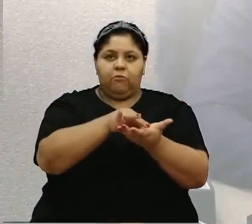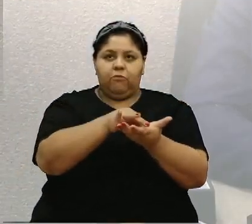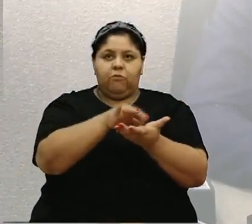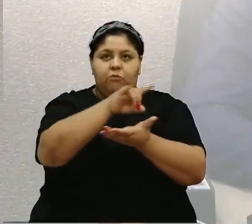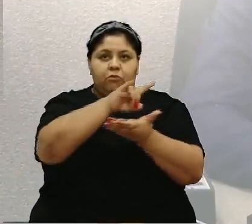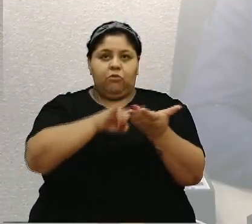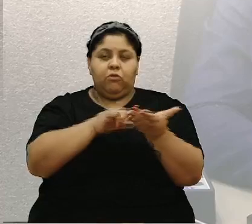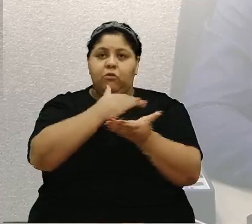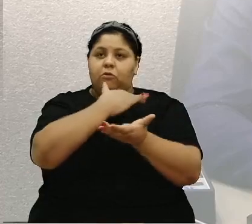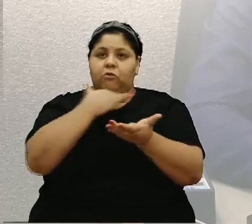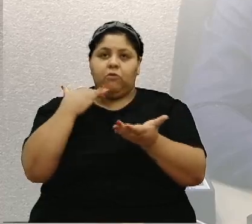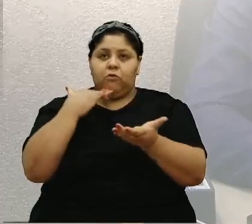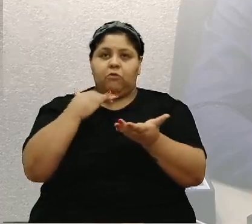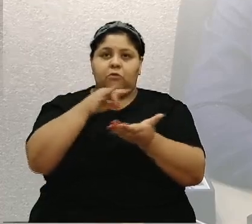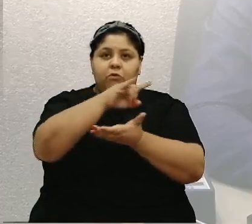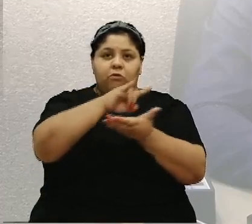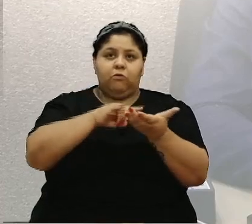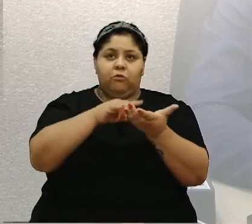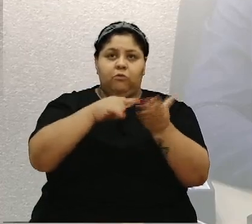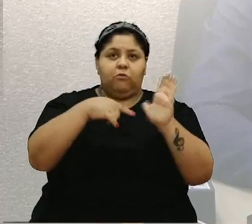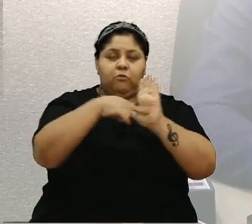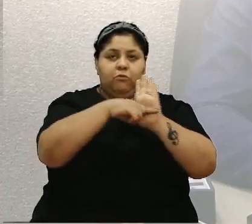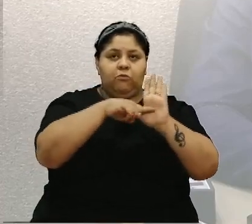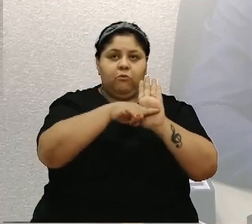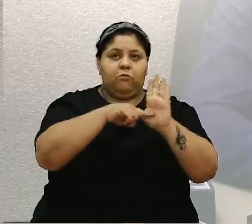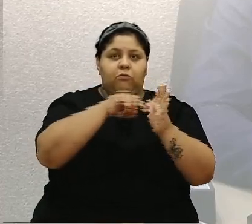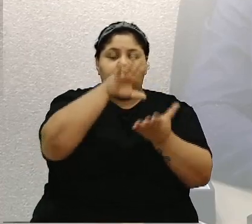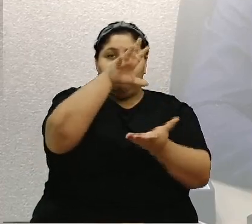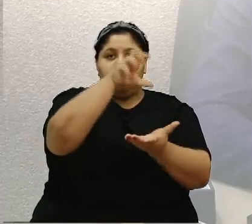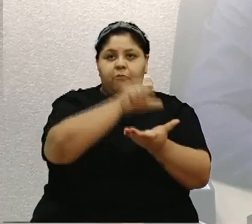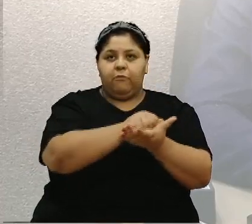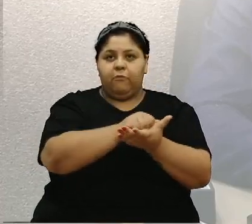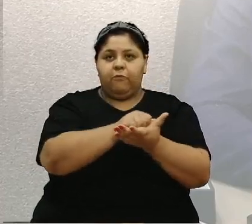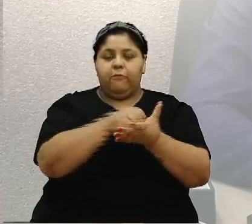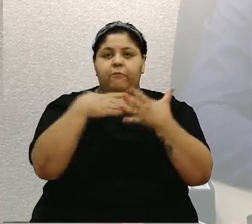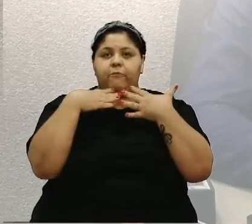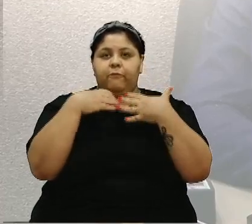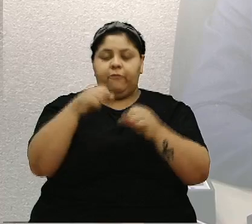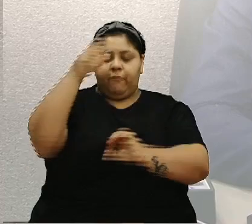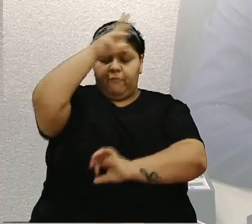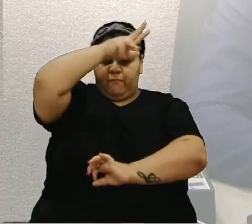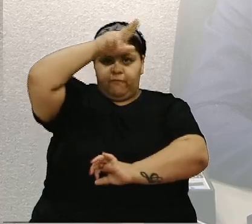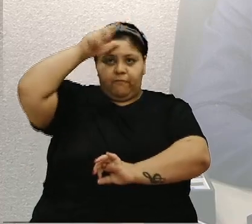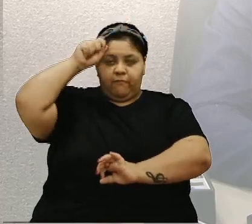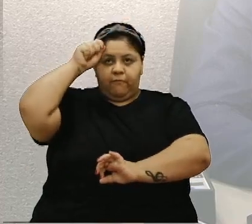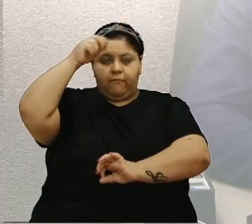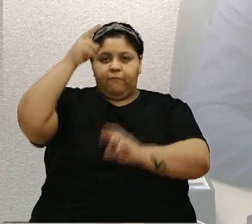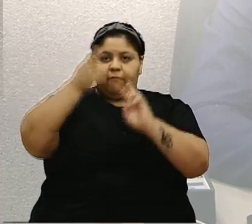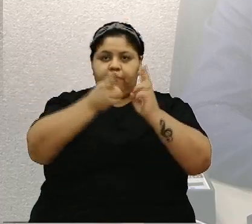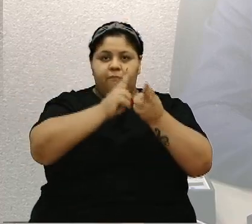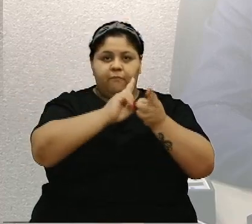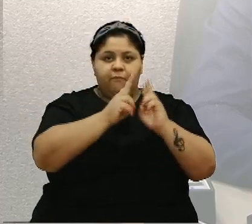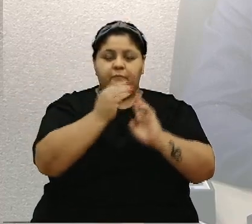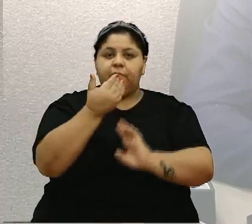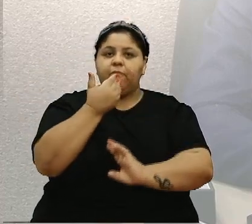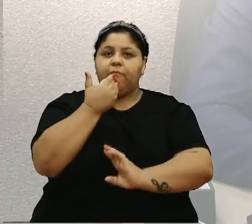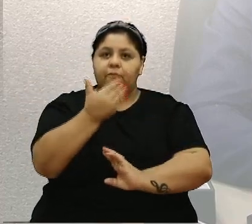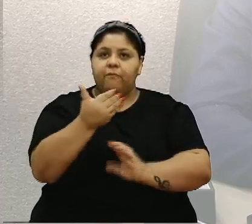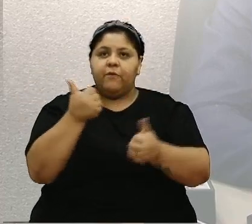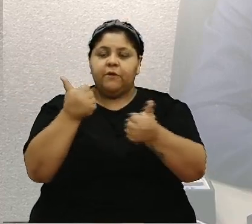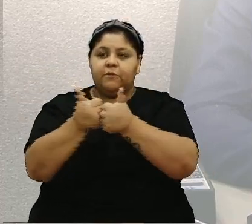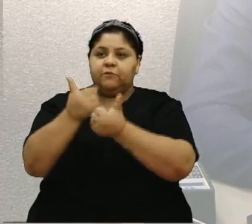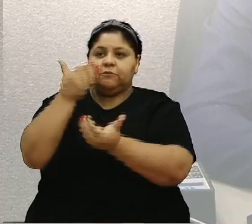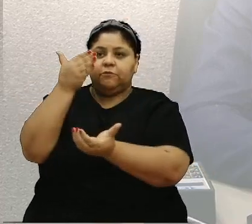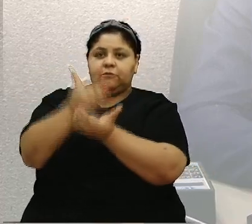certidões judiciais negativas. Baixado à Secretaria Municipal do Urbanismo, SMU, esta manifestou-se junto ao